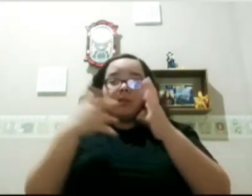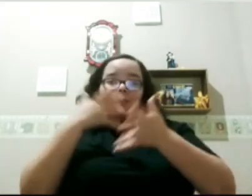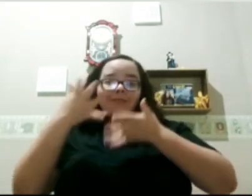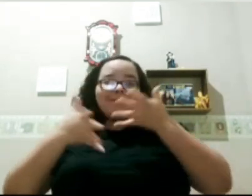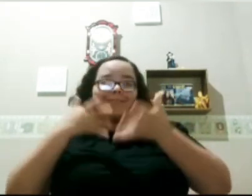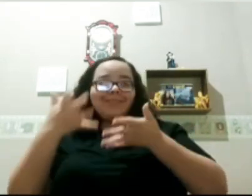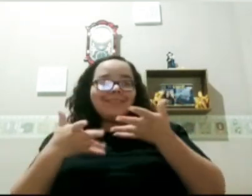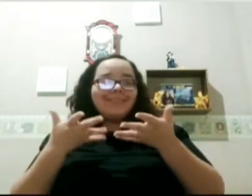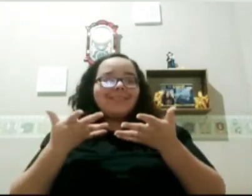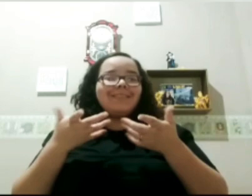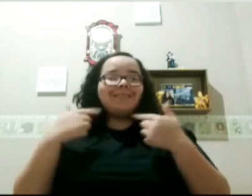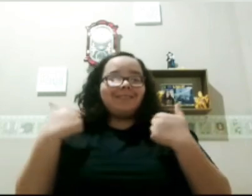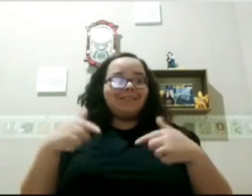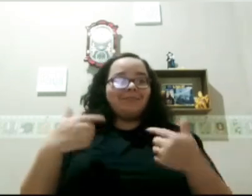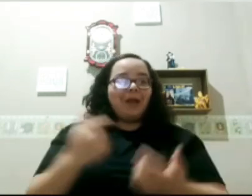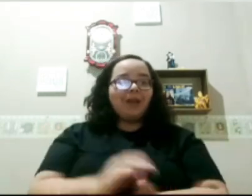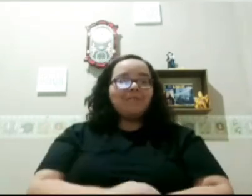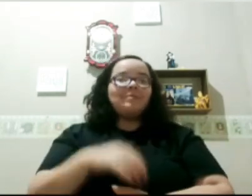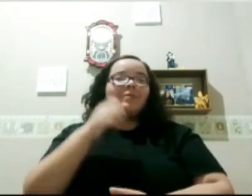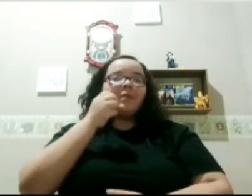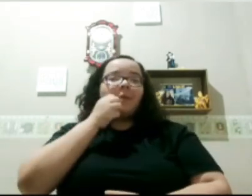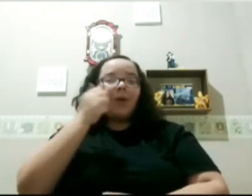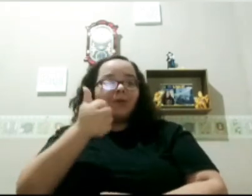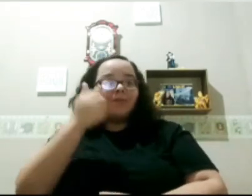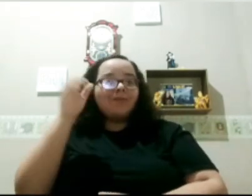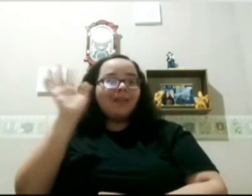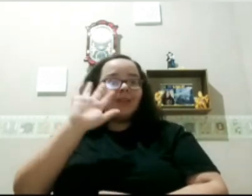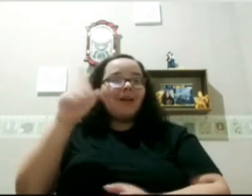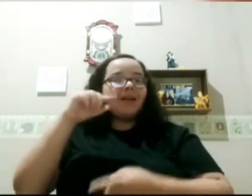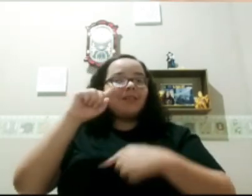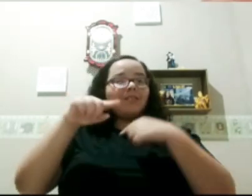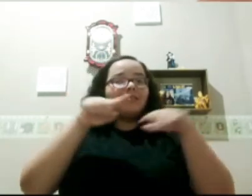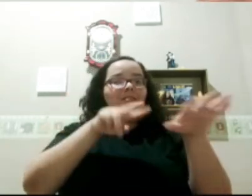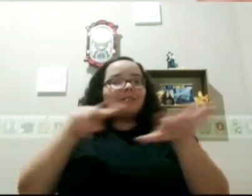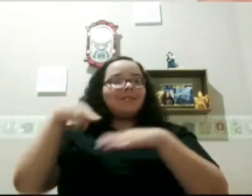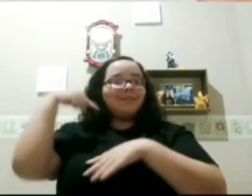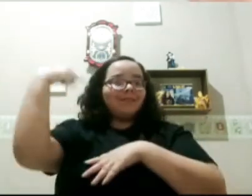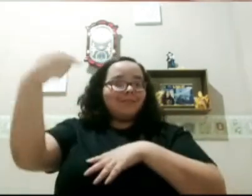Tá aí as meninas fazendo esse trabalho. Valeu, obrigado, até a próxima.